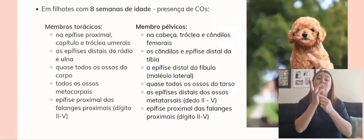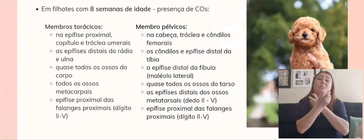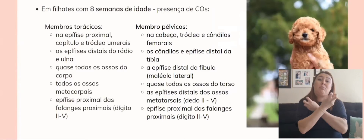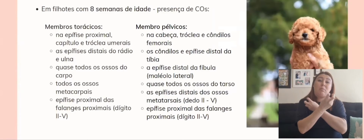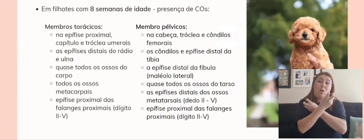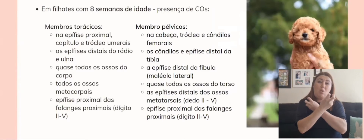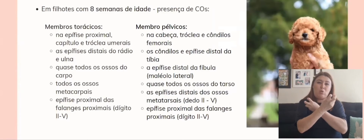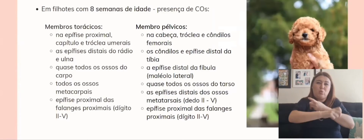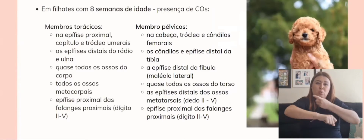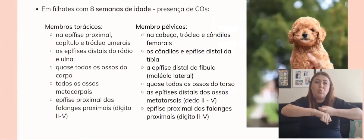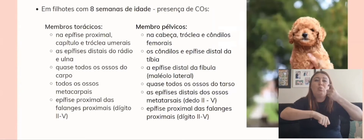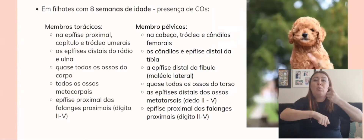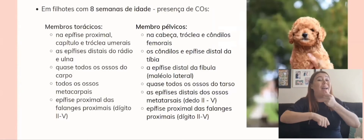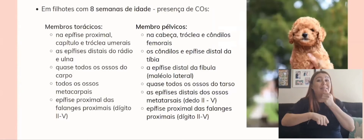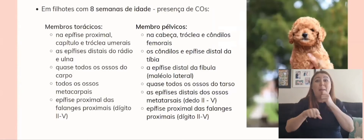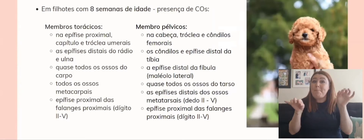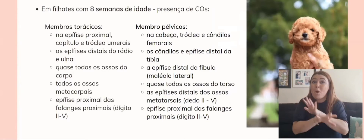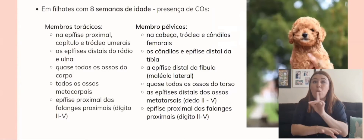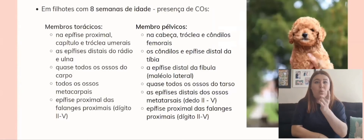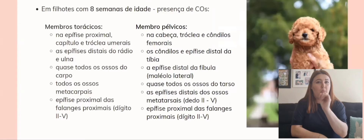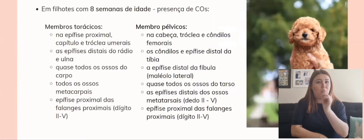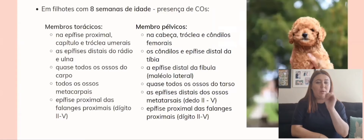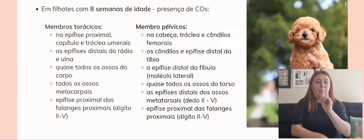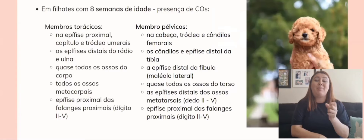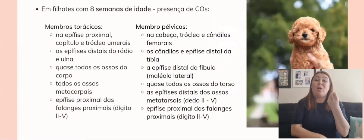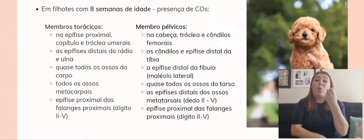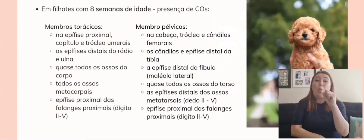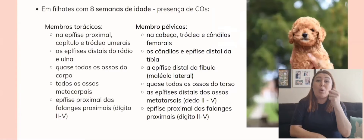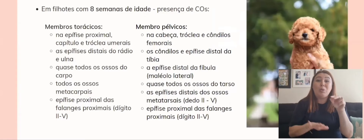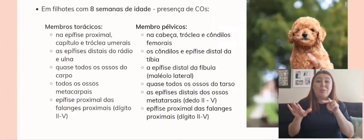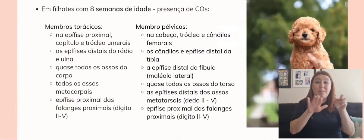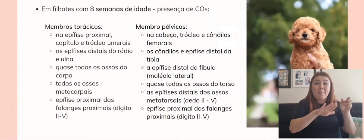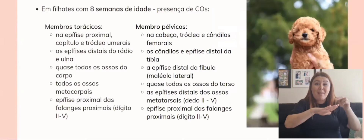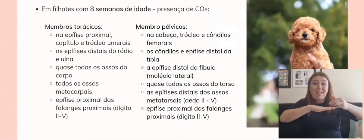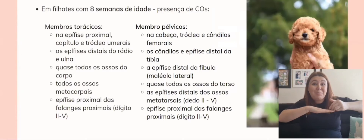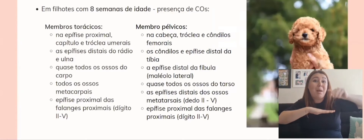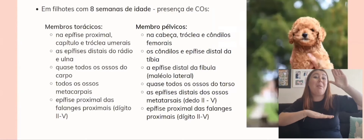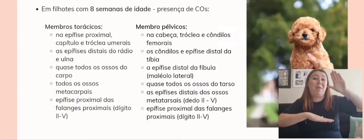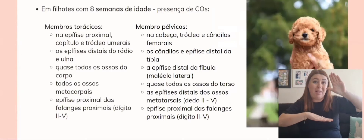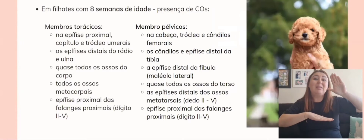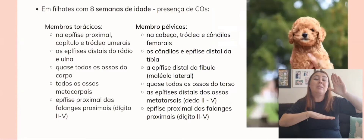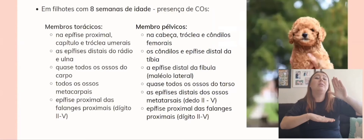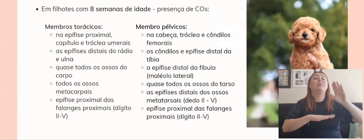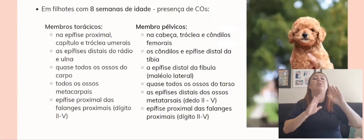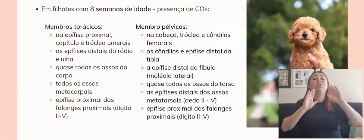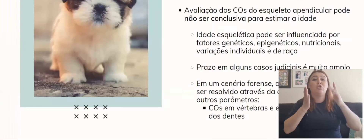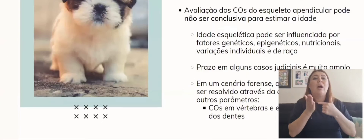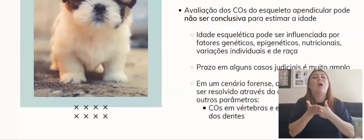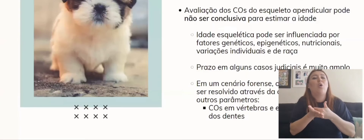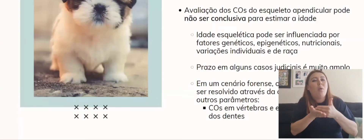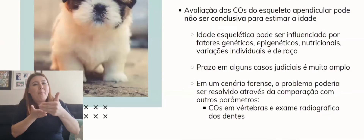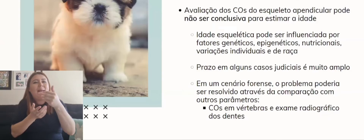centros de ossificação, principalmente nesses ossos que estão listados aqui. Como a gente não tem muito tempo, eu não vou poder falar todos.